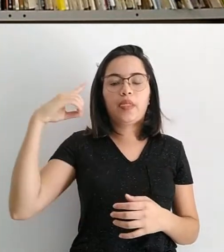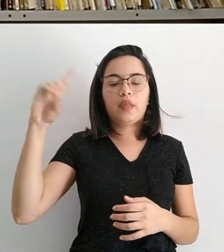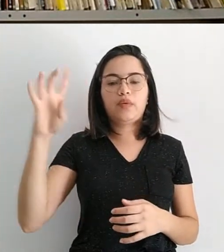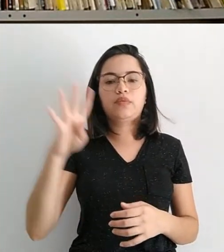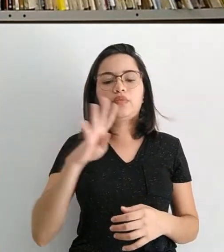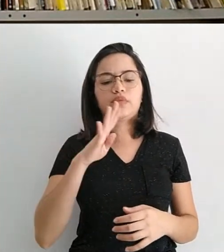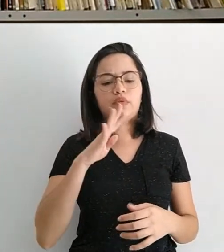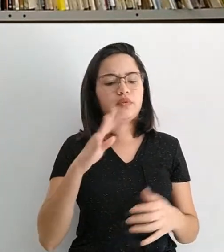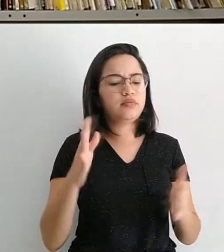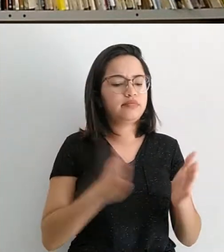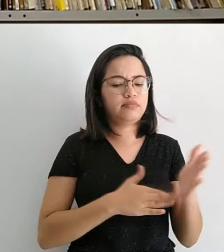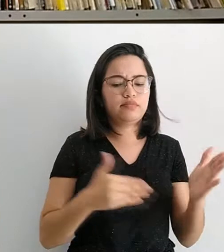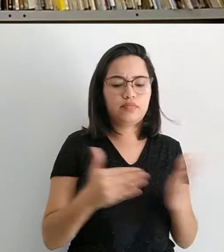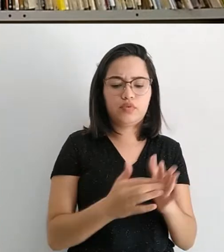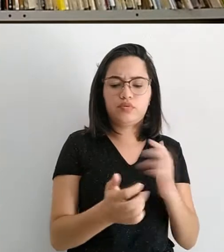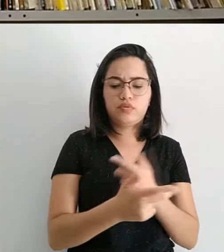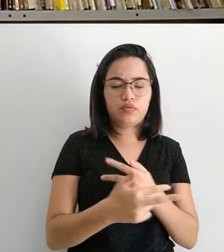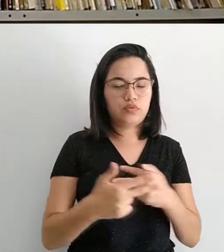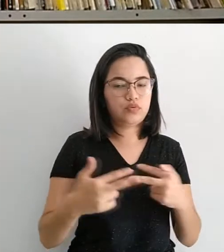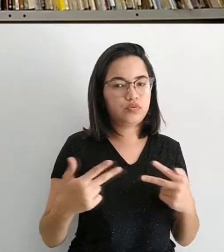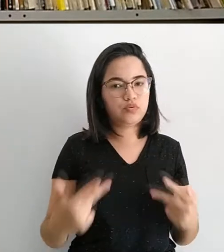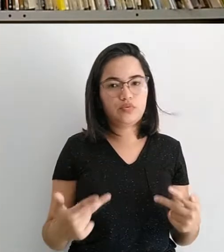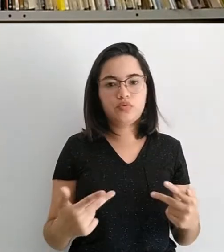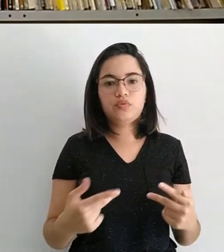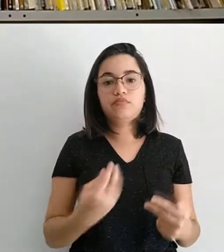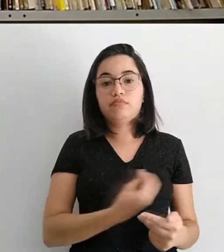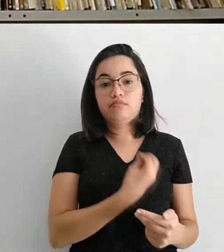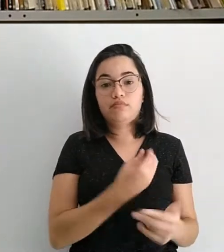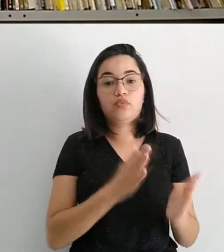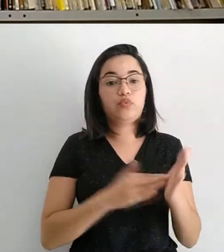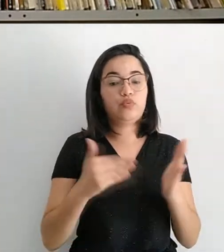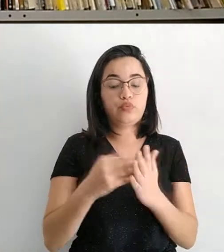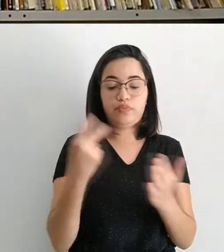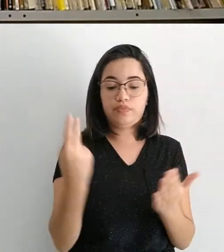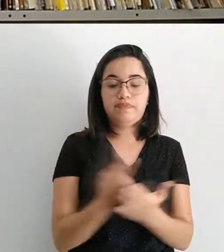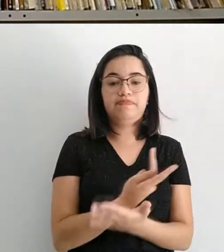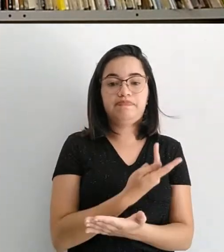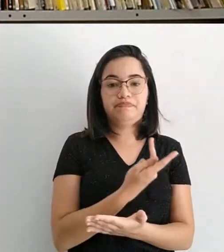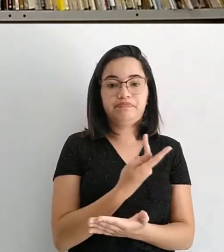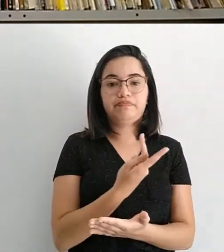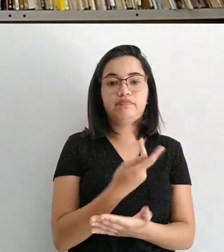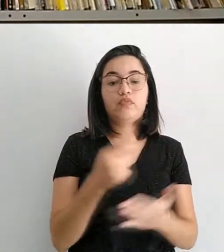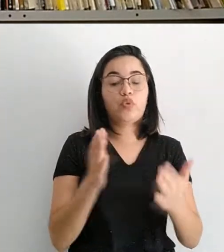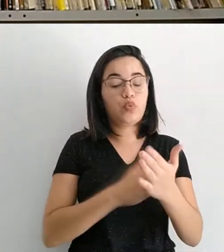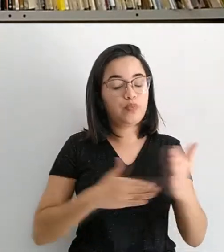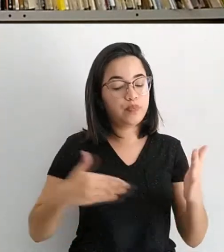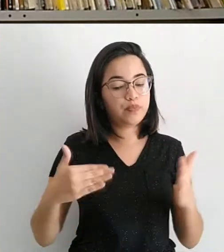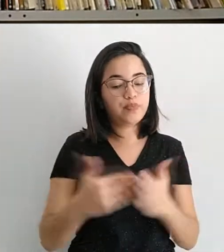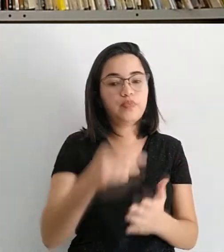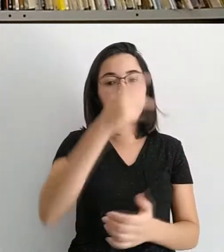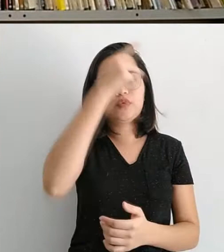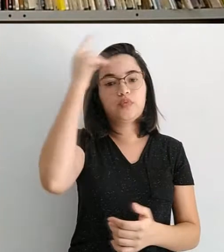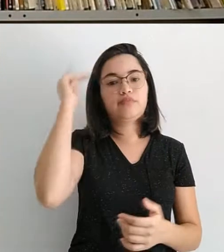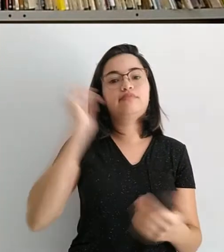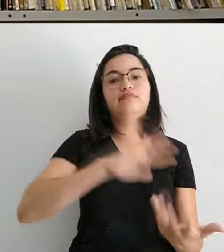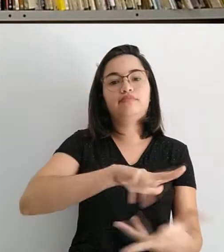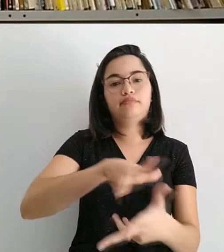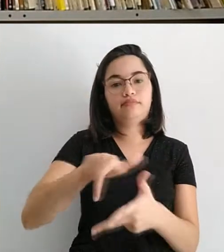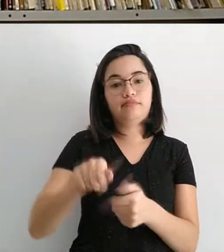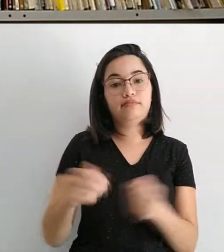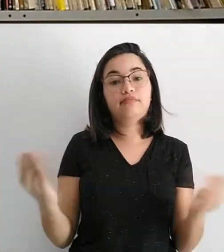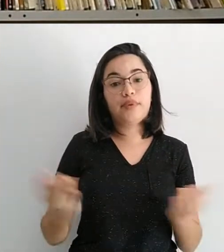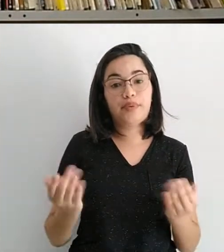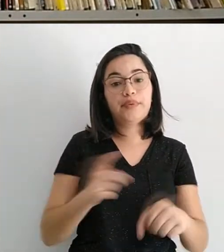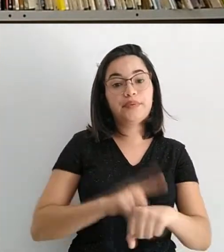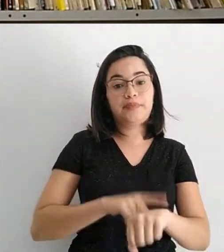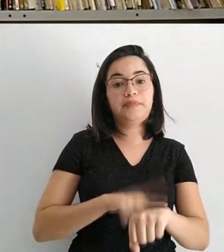conhece plenamente tudo o que existe, tudo o que está acontecendo, com todas as pessoas nesse mundo,